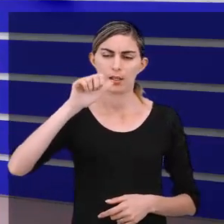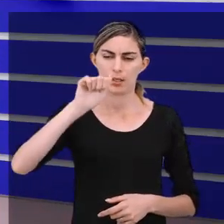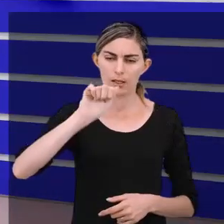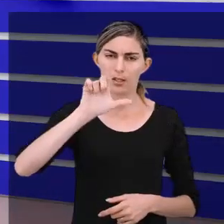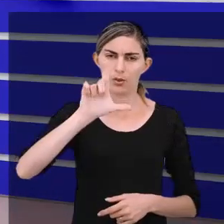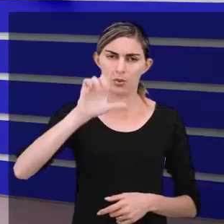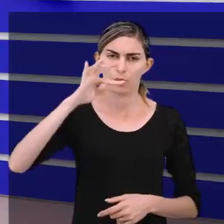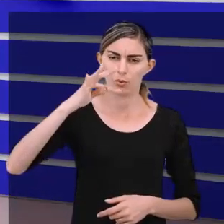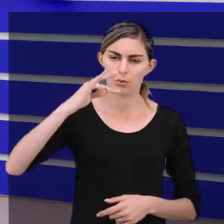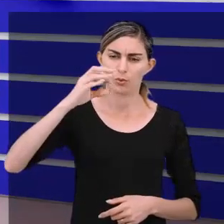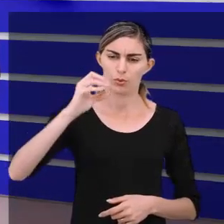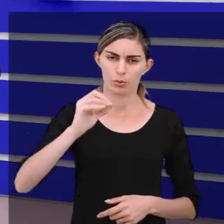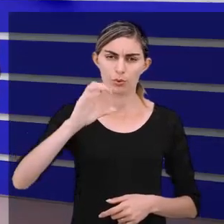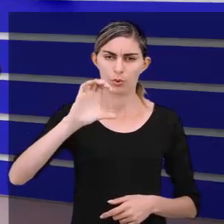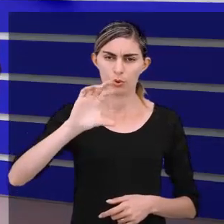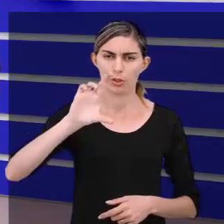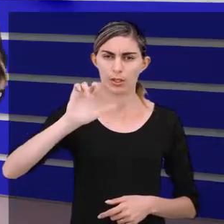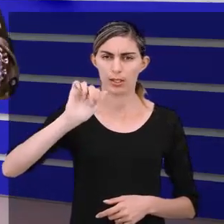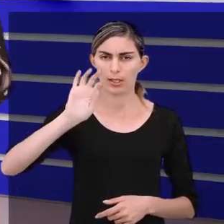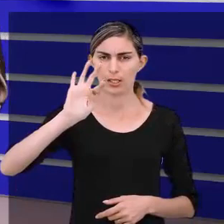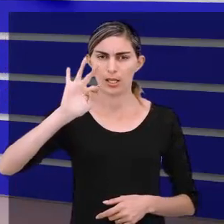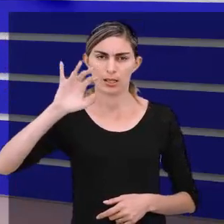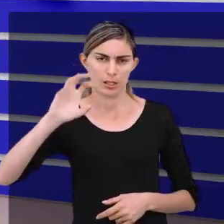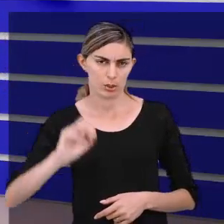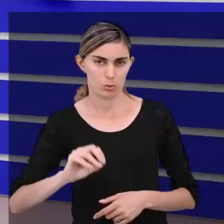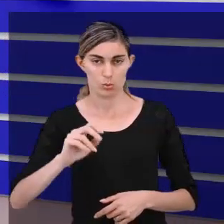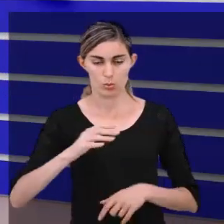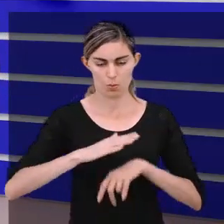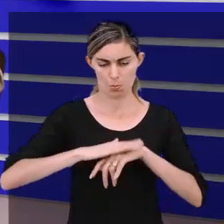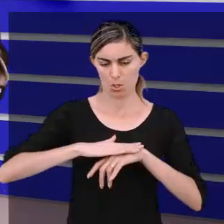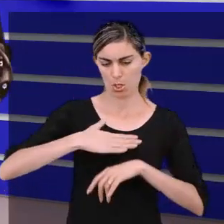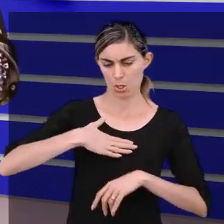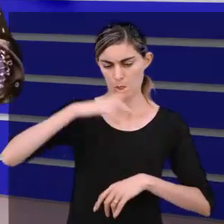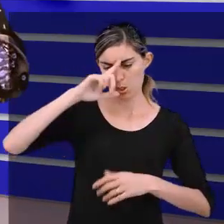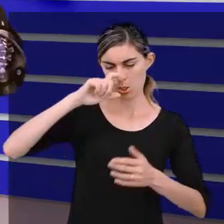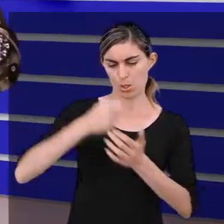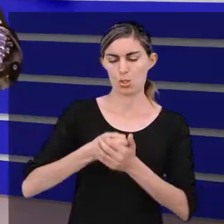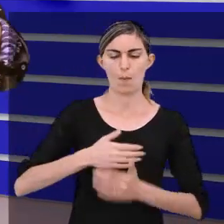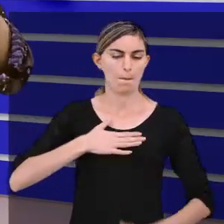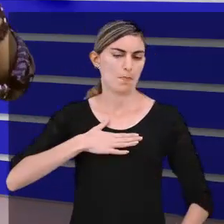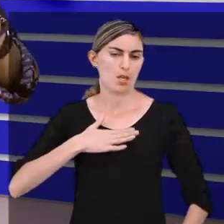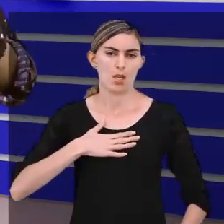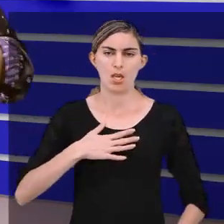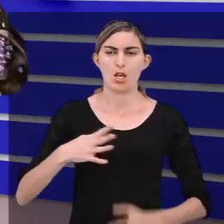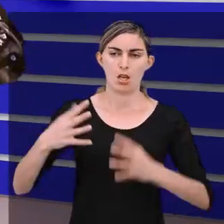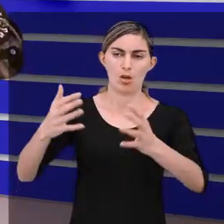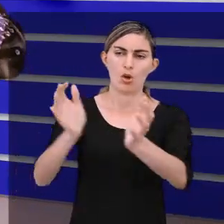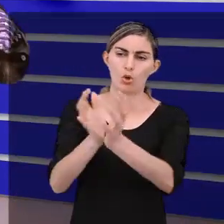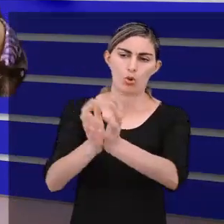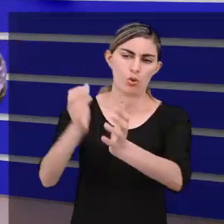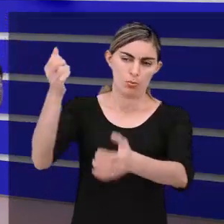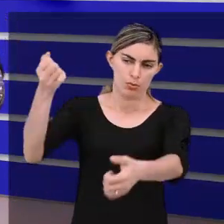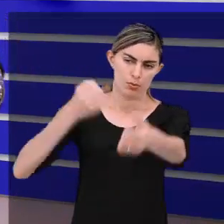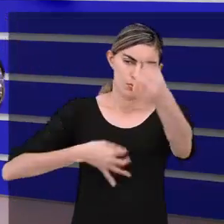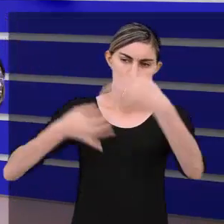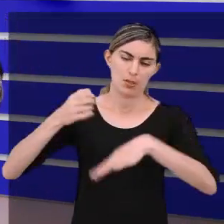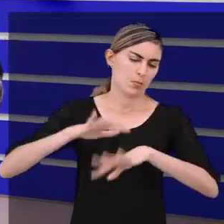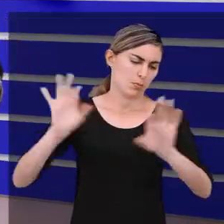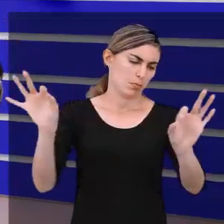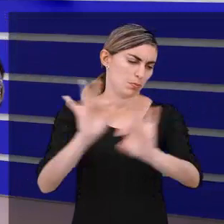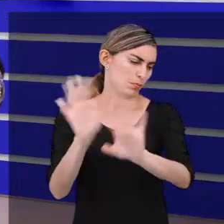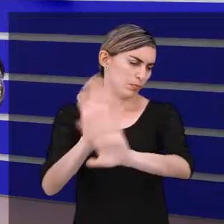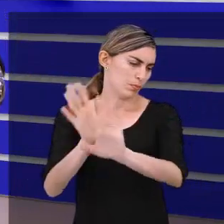uma postura de... Ele toma a decisão parte dele, ele não ouve a equipe, ele não considera